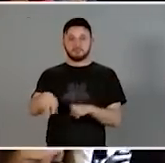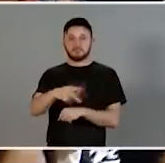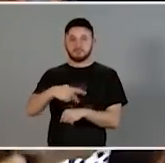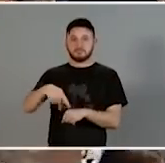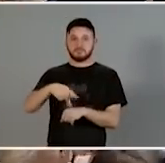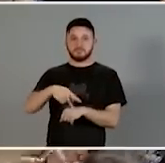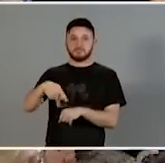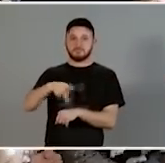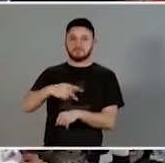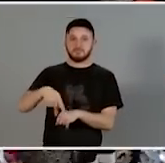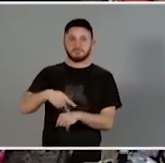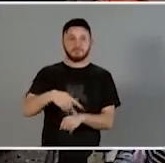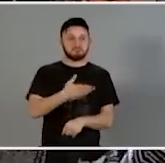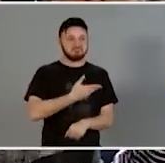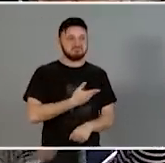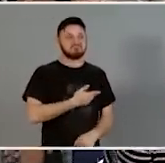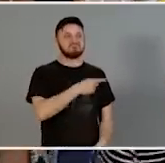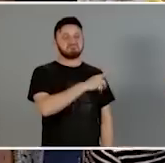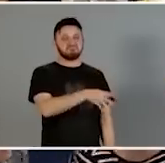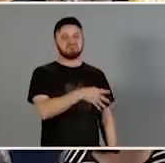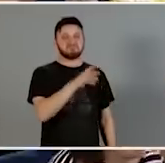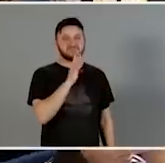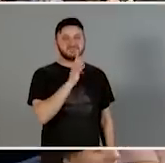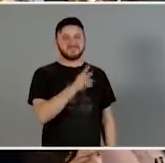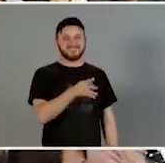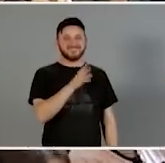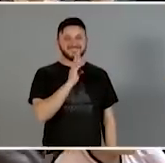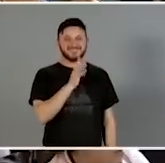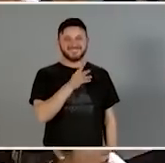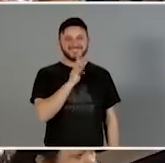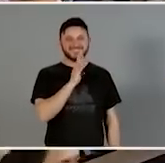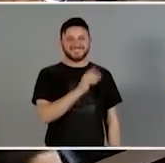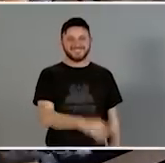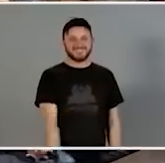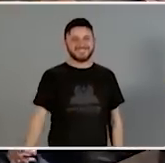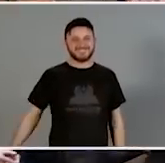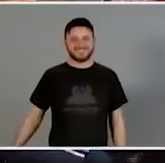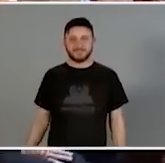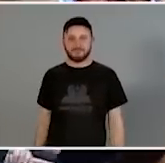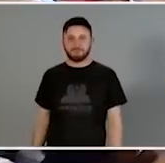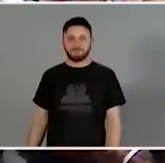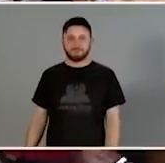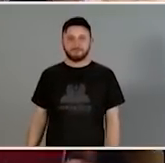e os amigos que lá deixei.